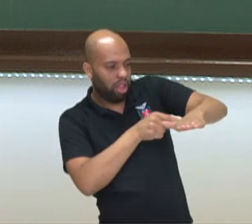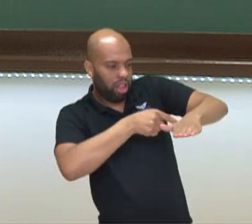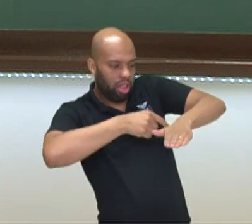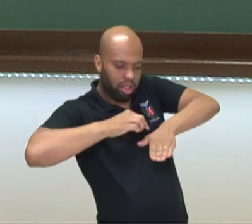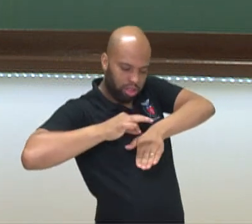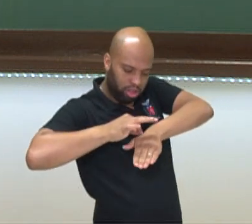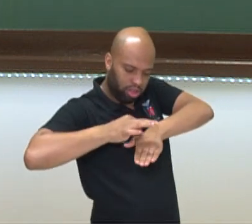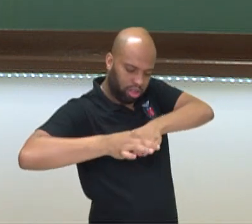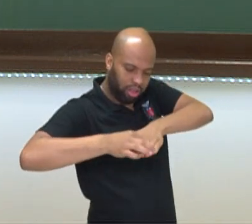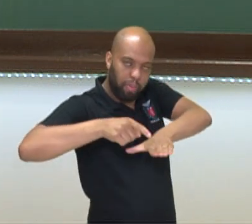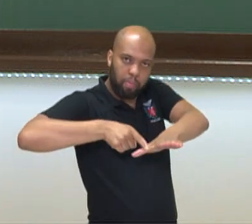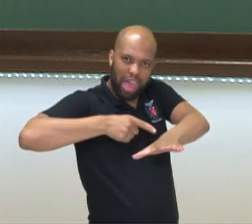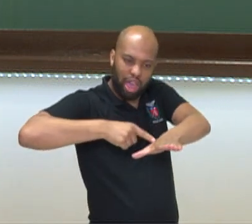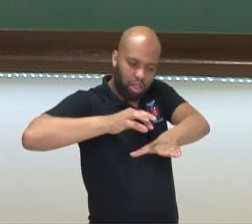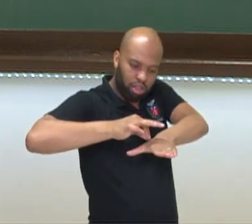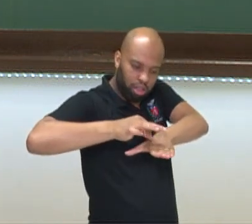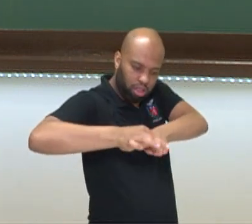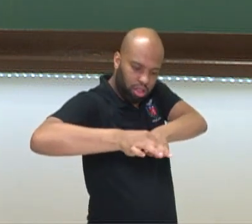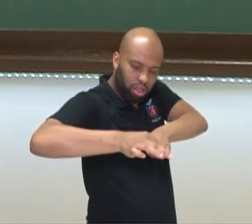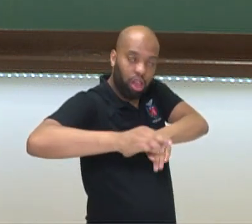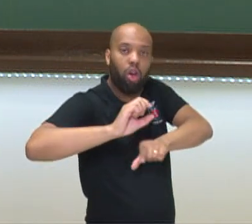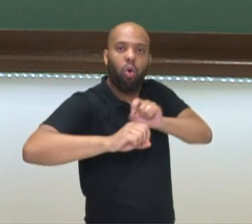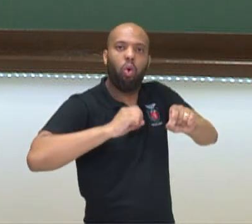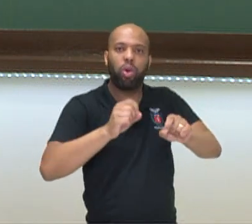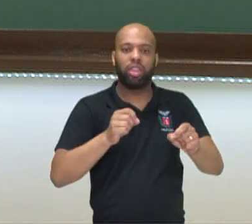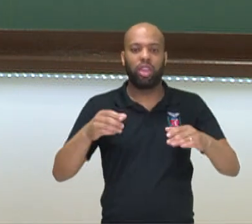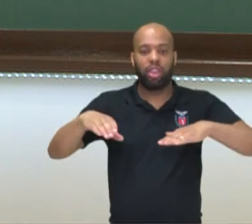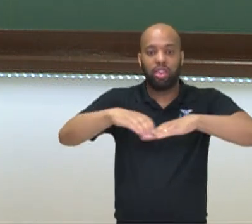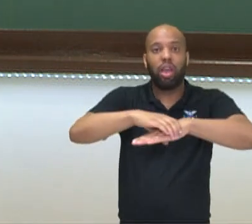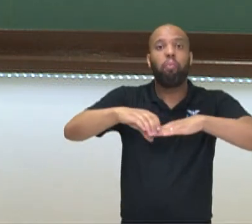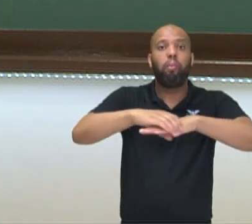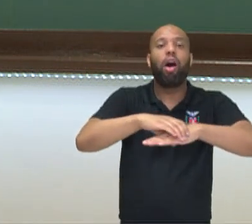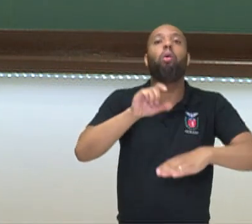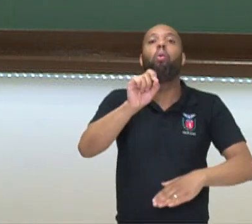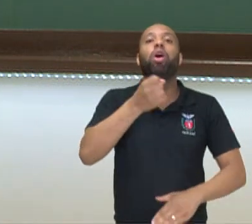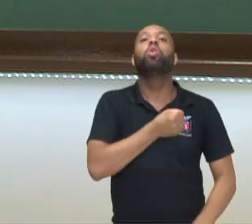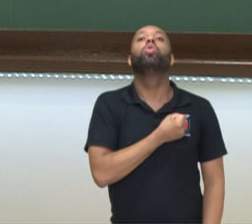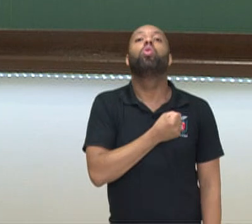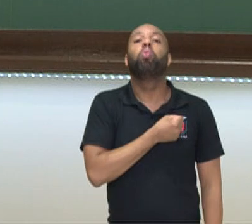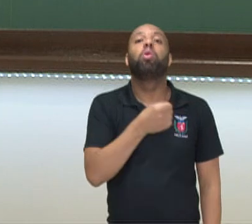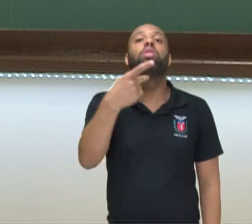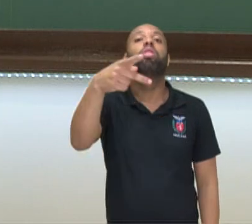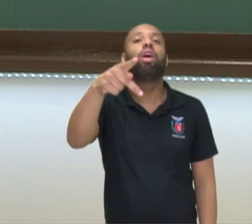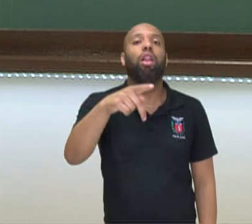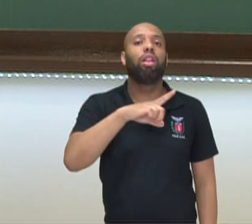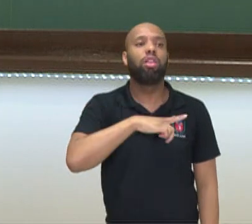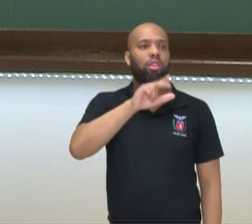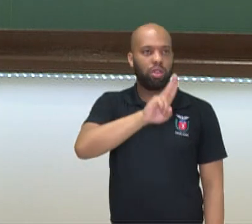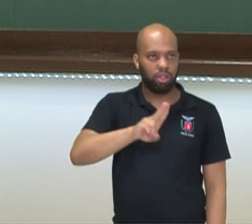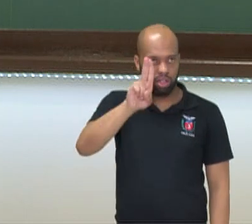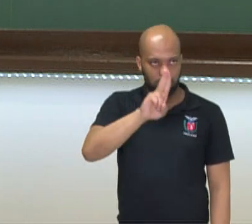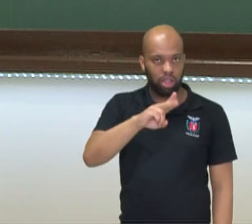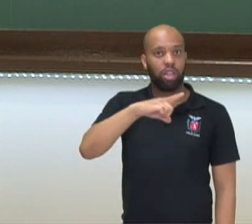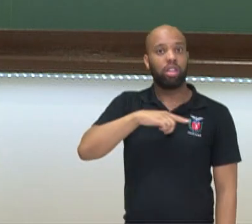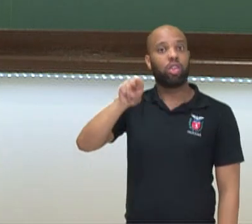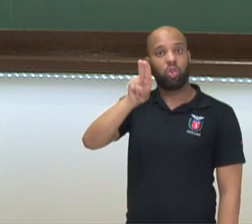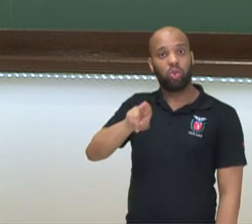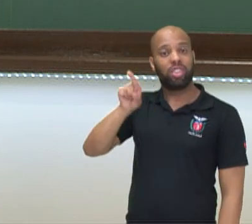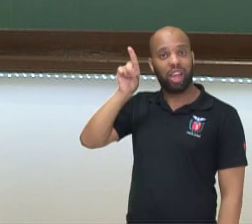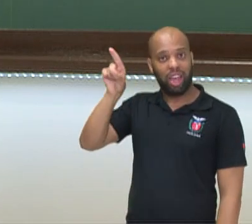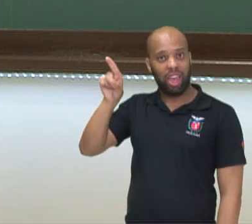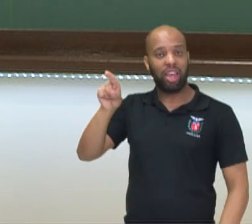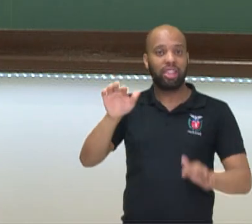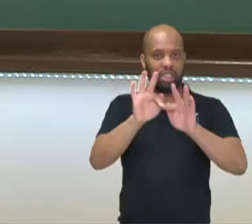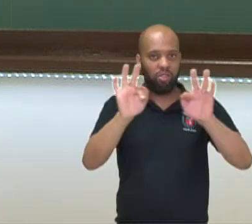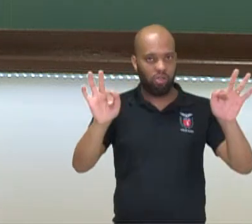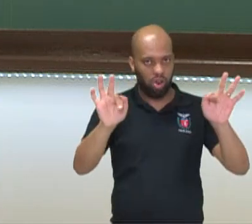linha reta, né, perpendicular, qual que é o tamanho do pé dela? Qual que é o número do calçado que ela deve usar? Pense um pouquinho e a gente